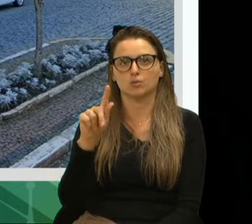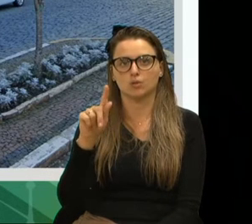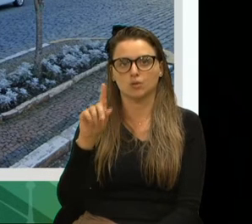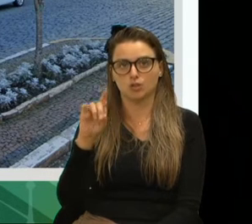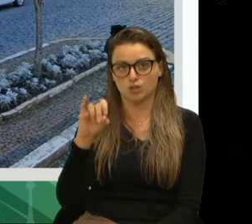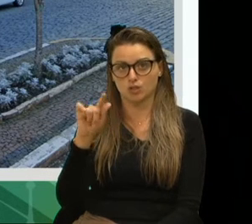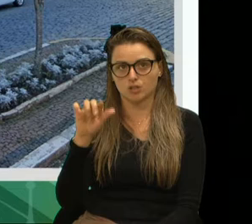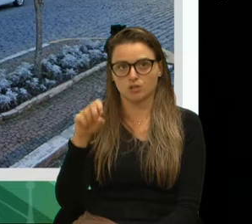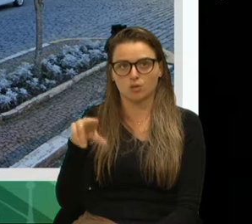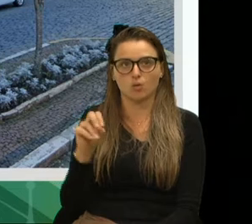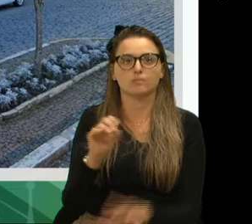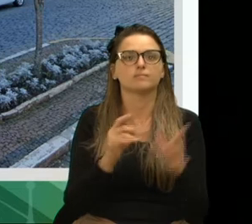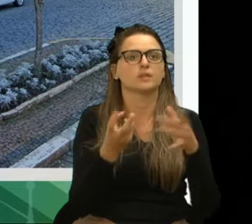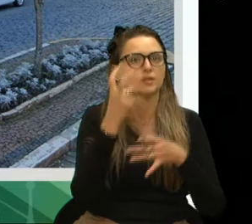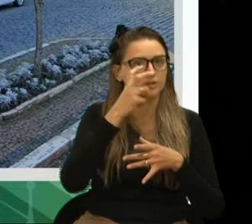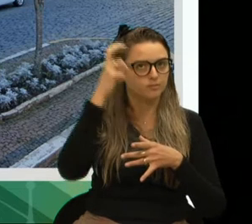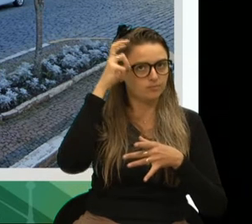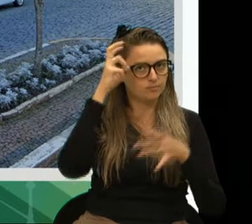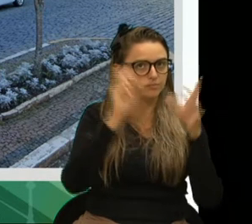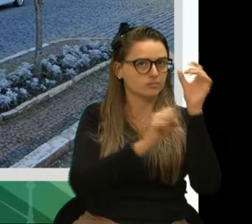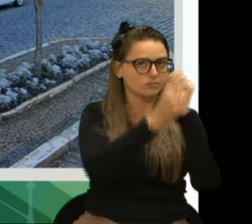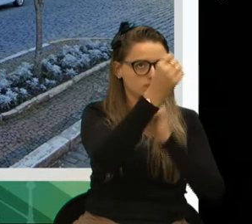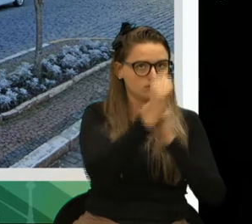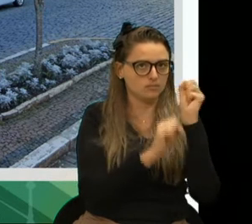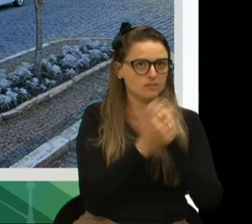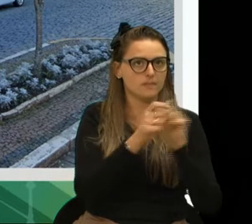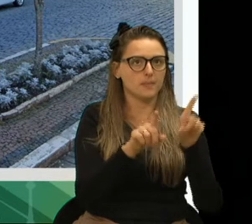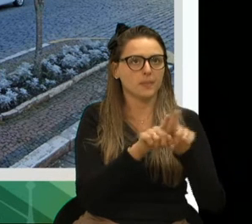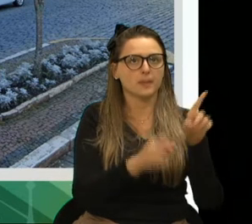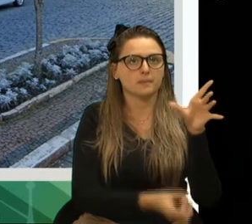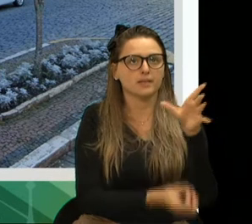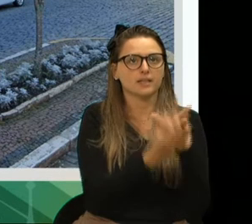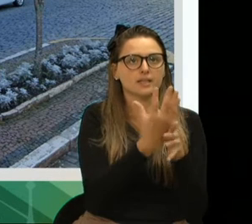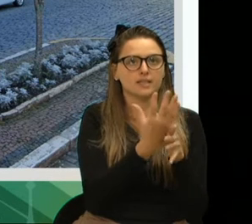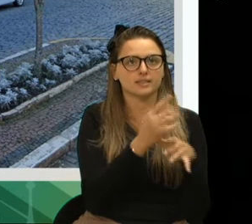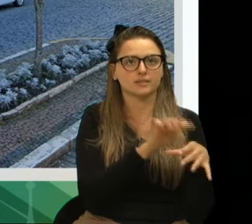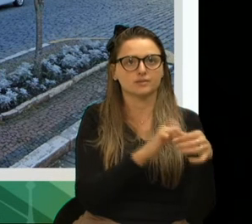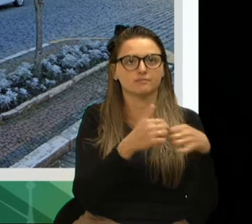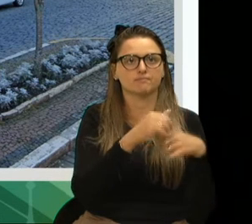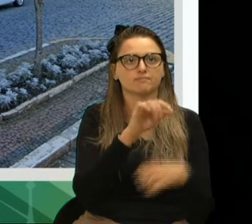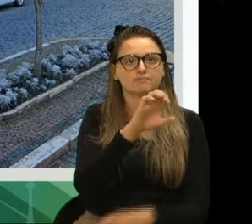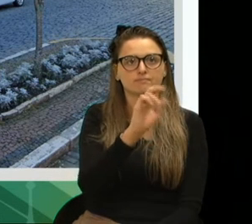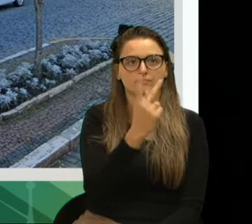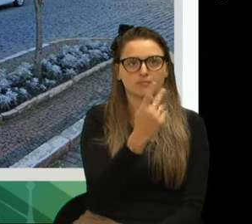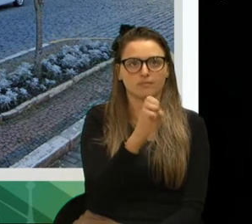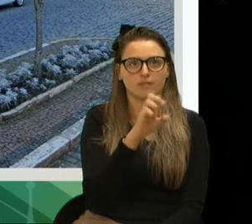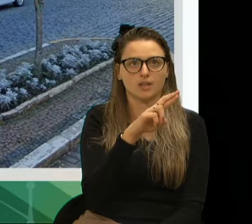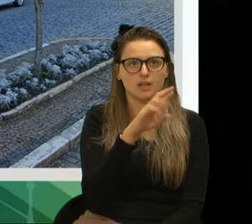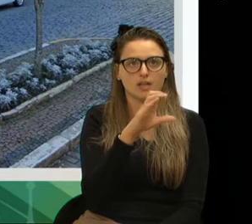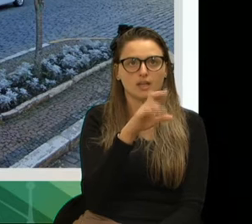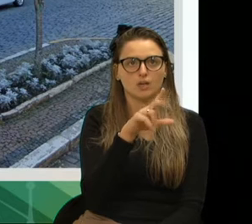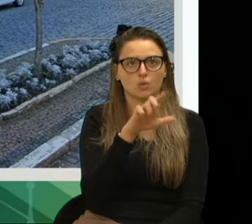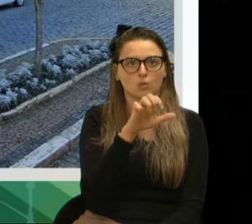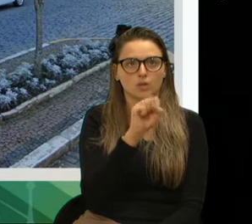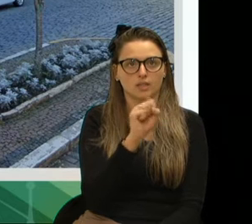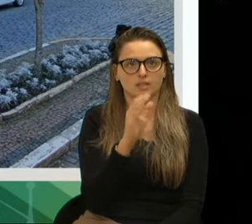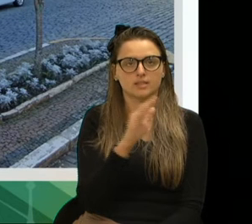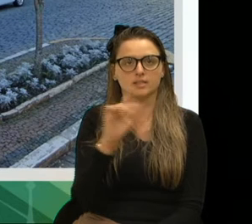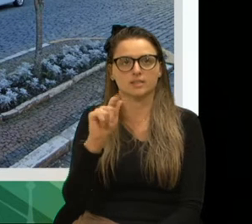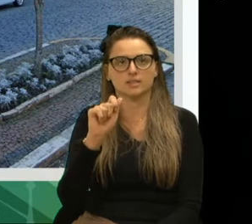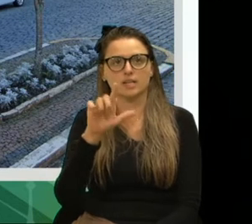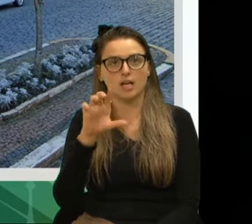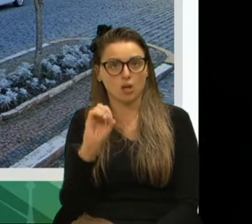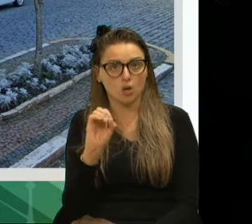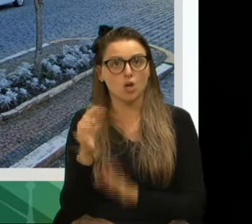Cultura industrial, né, um dos grandes protagonistas da nossa cidade, Hércules Galó, e ali aparece a imagem da Vila Operária